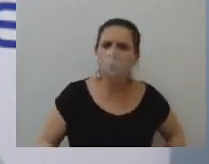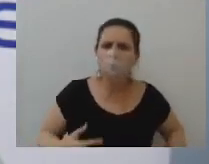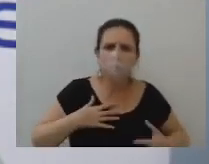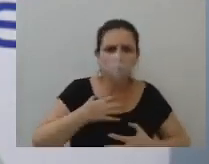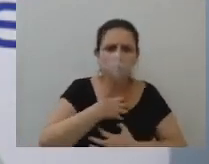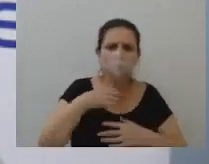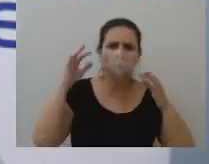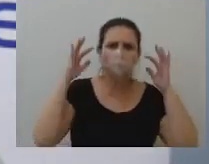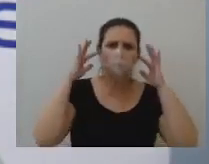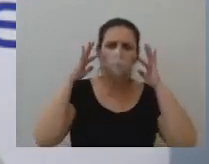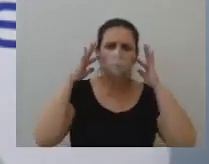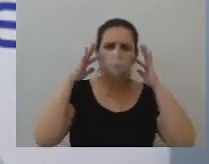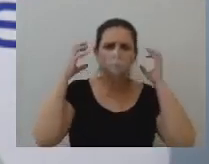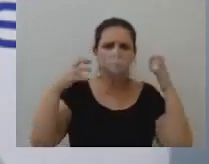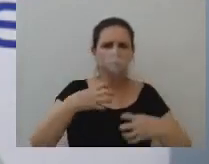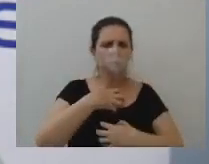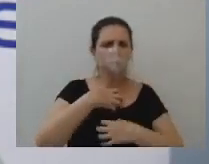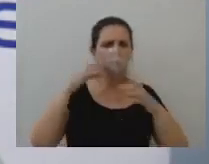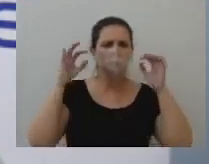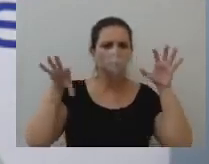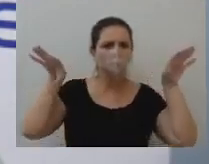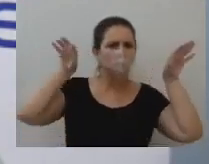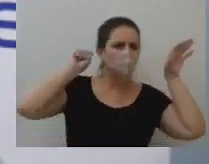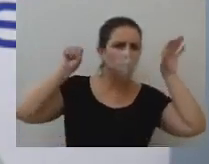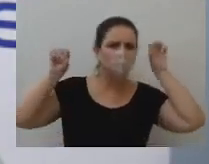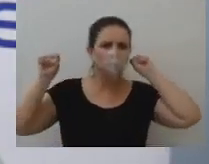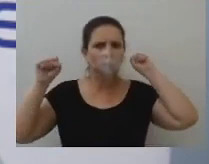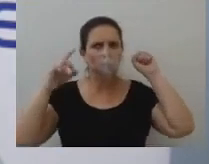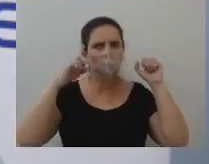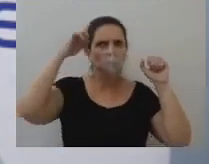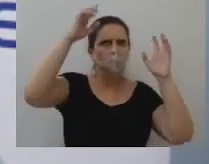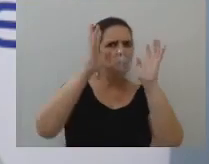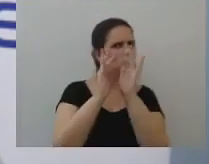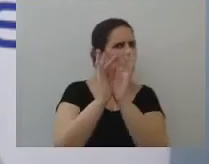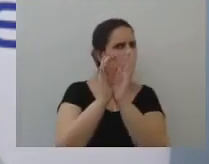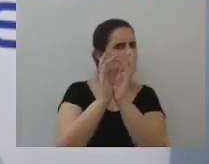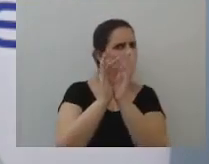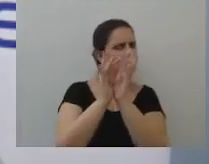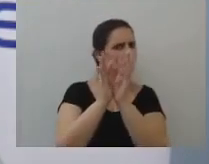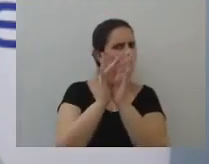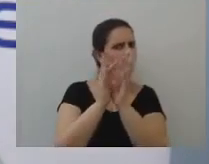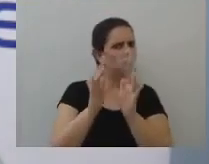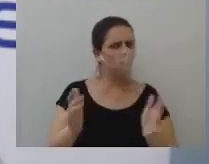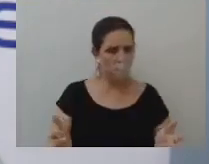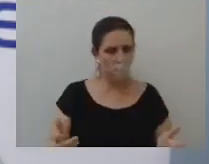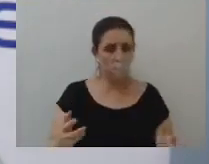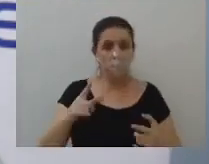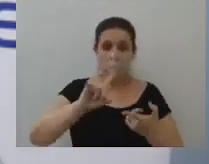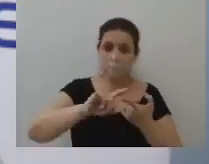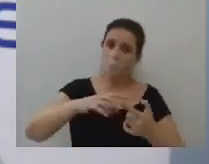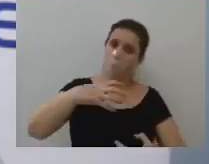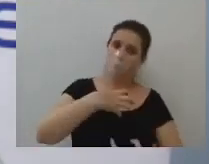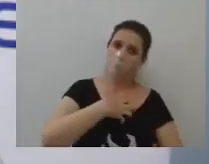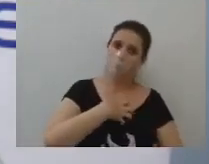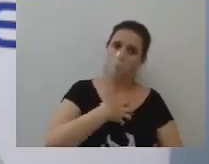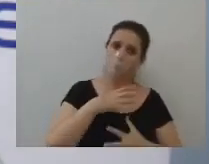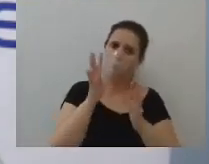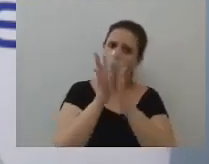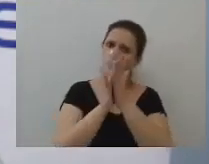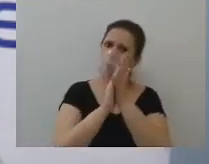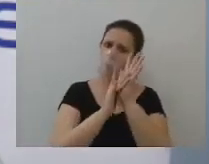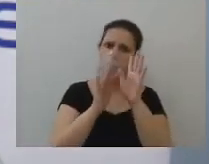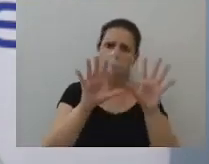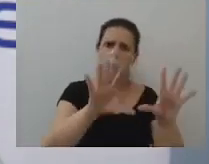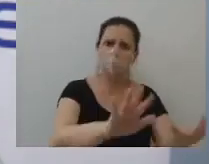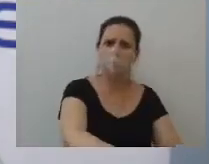É sentida pelos meus ouvidos, que dão um estímulo ao meu cérebro, mas também ela é sentida pelo meu tato.